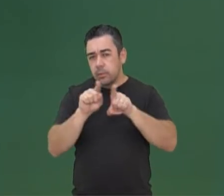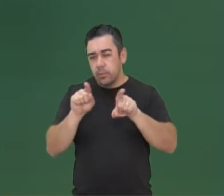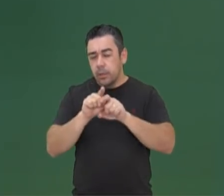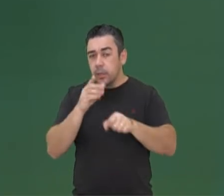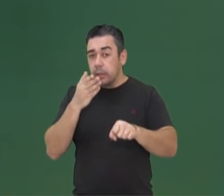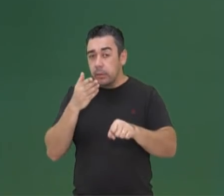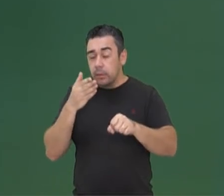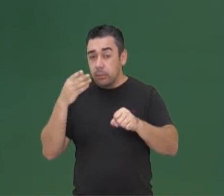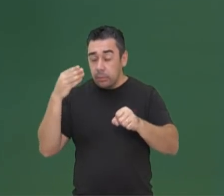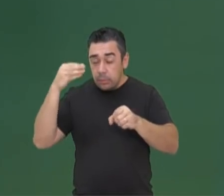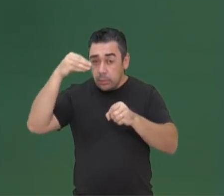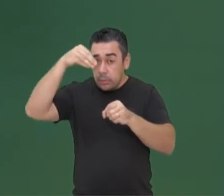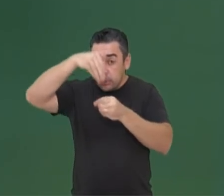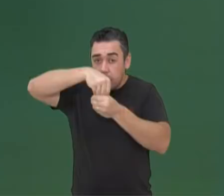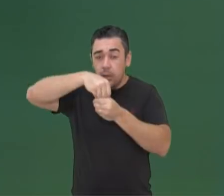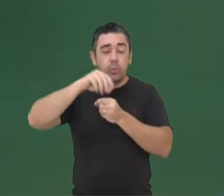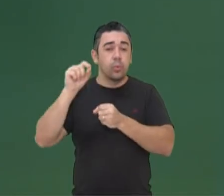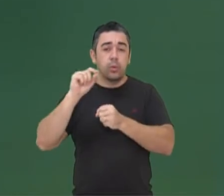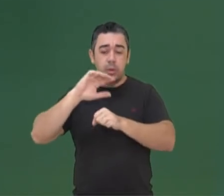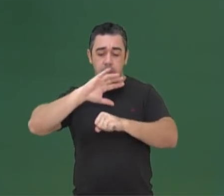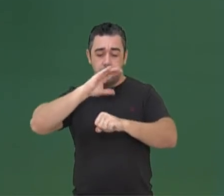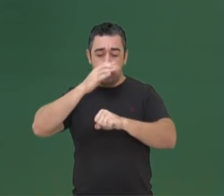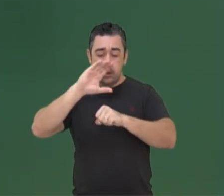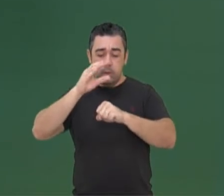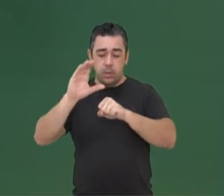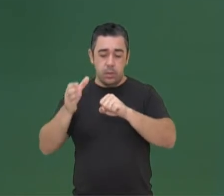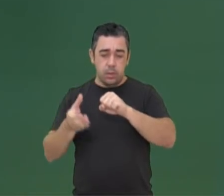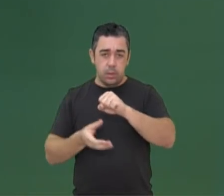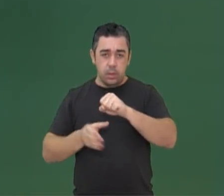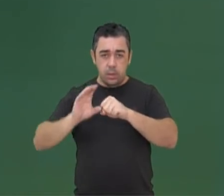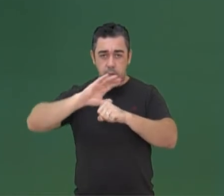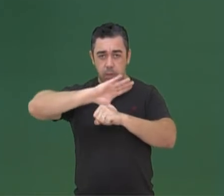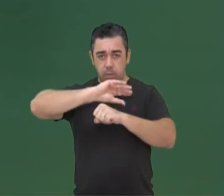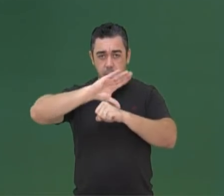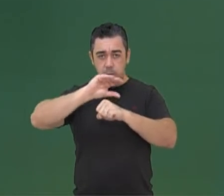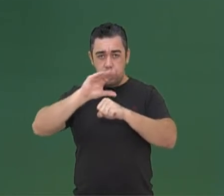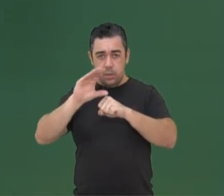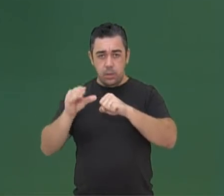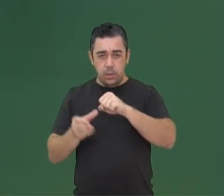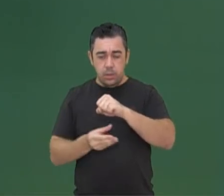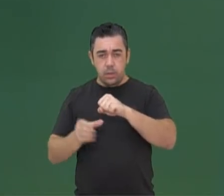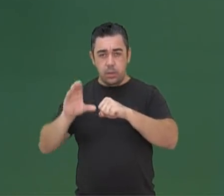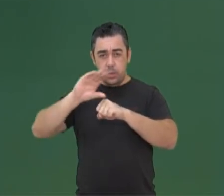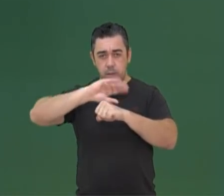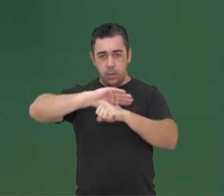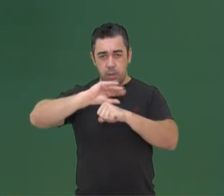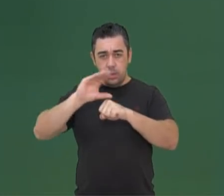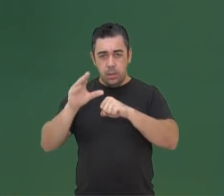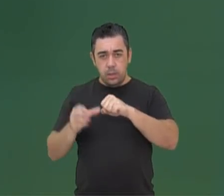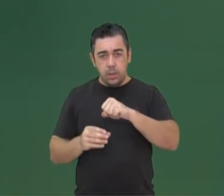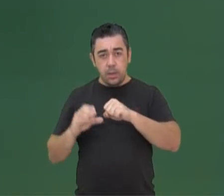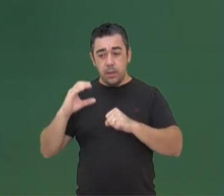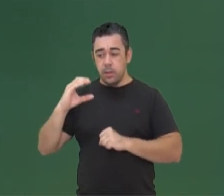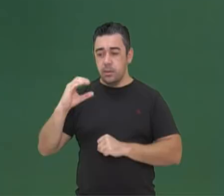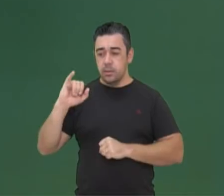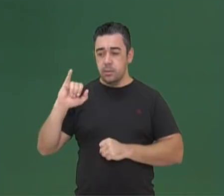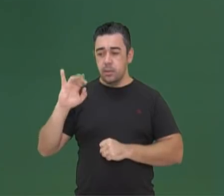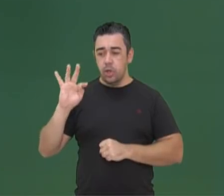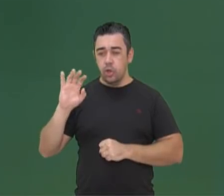na célula, o que preenche ela? Lembra que era um líquido meio viscoso que lembra um gel? Então a gente chama